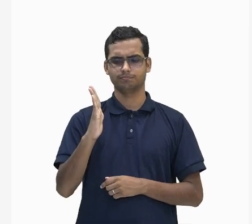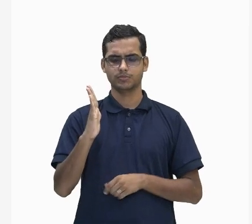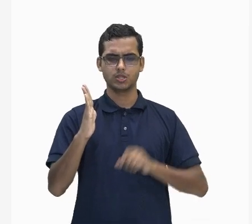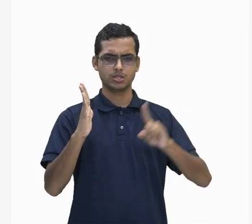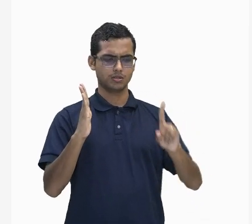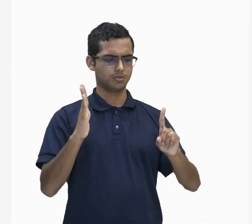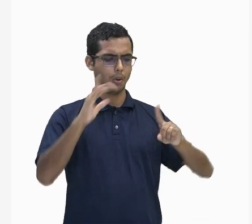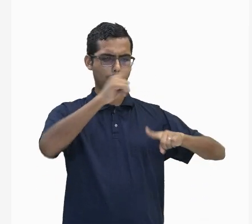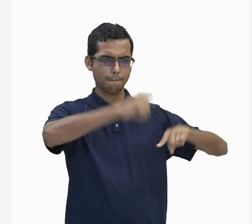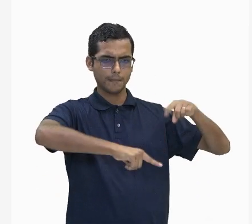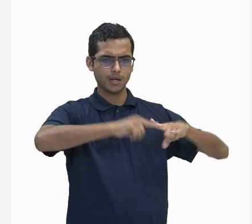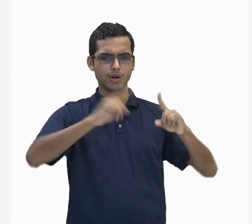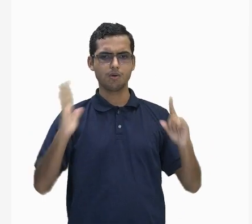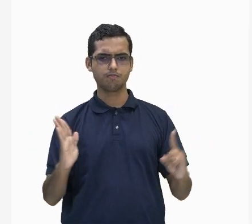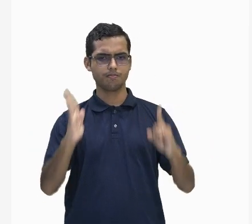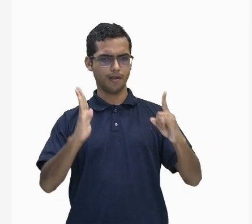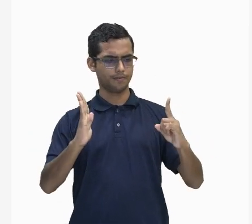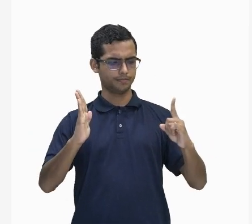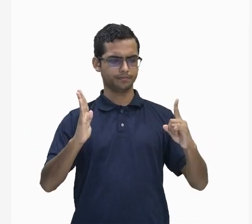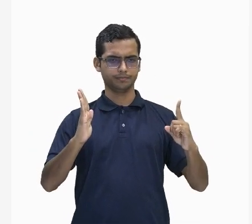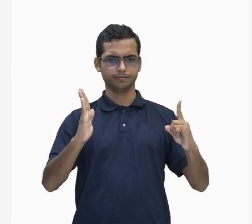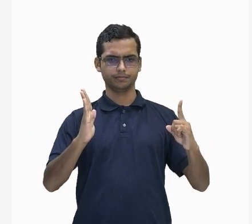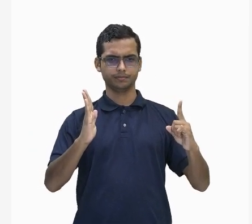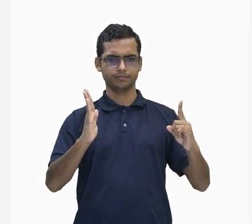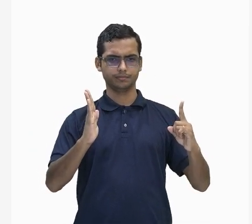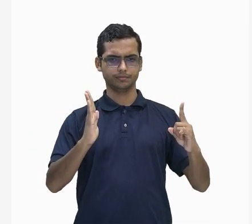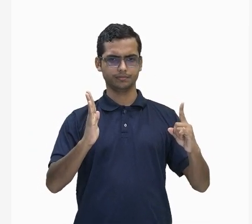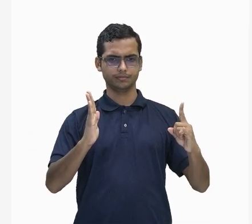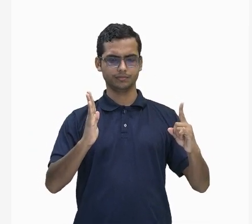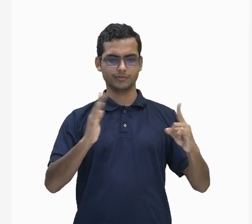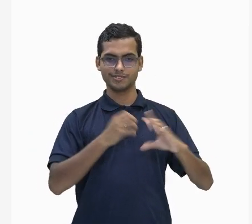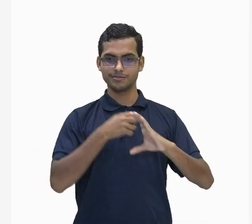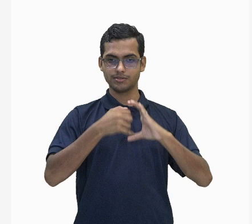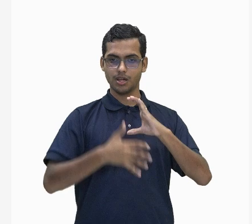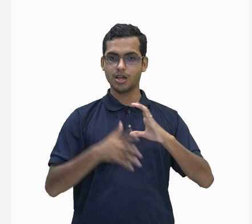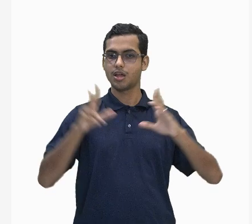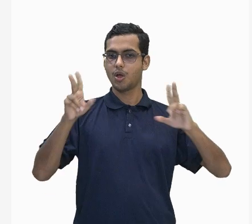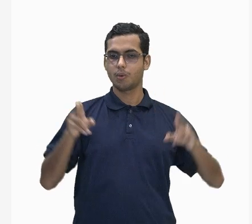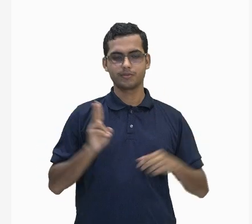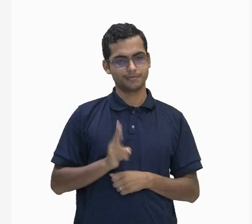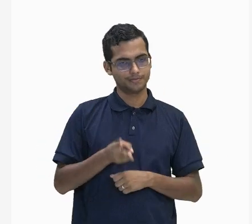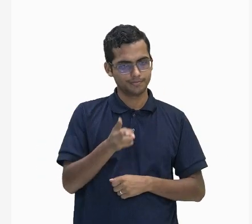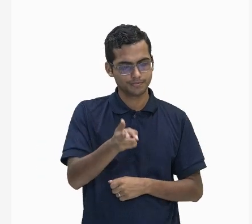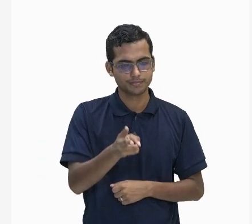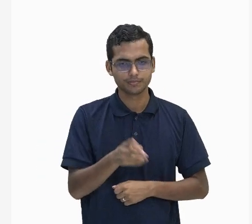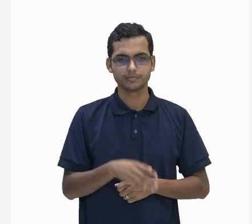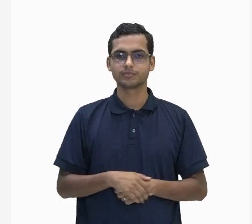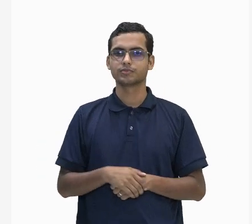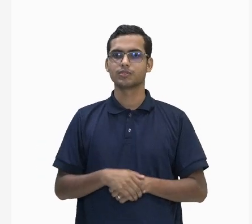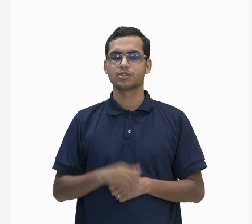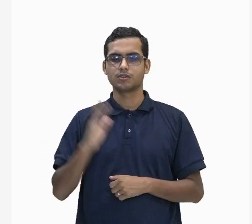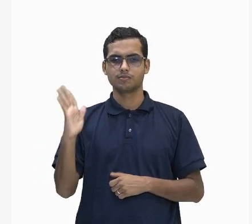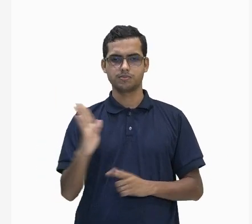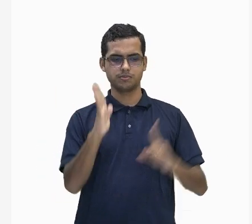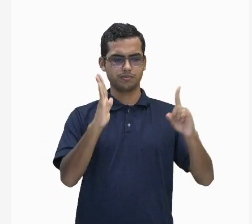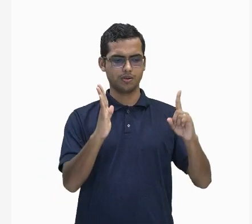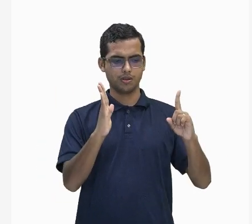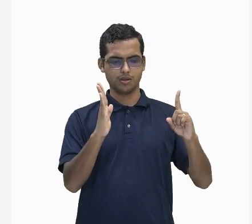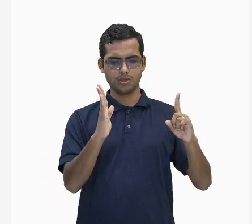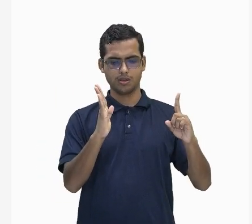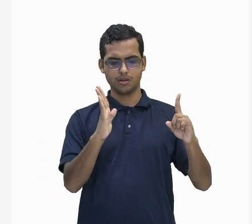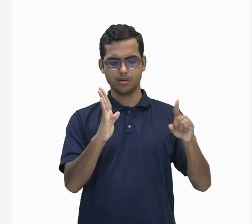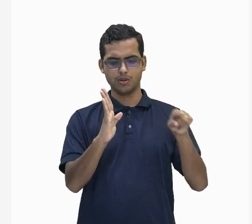espelho convexo, a imagem sempre vai ter as mesmas características. Ela vai ser uma imagem menor, virtual